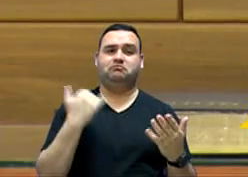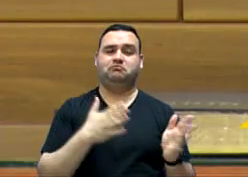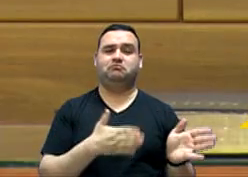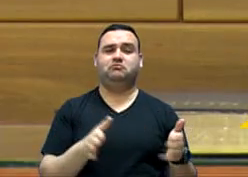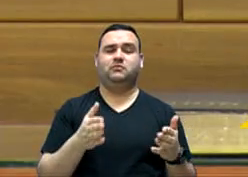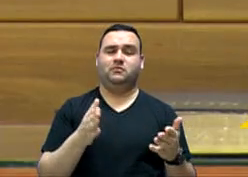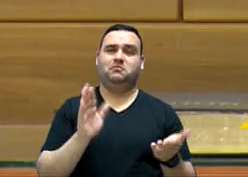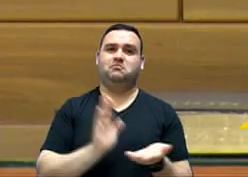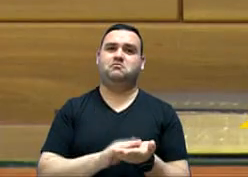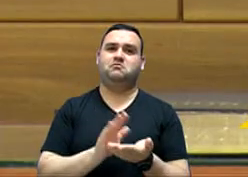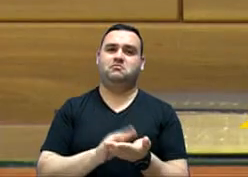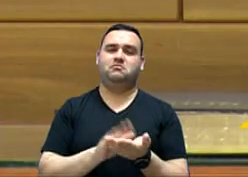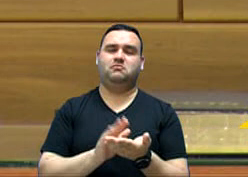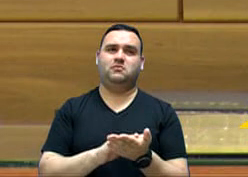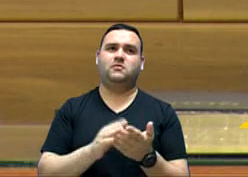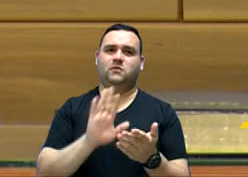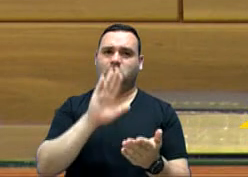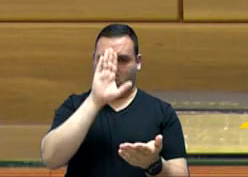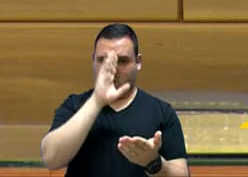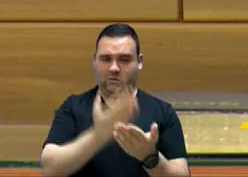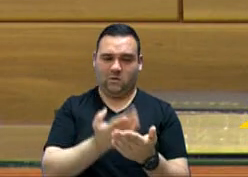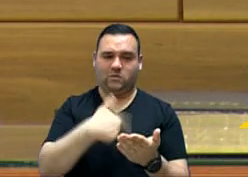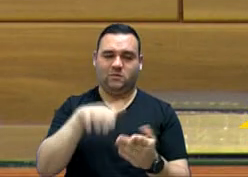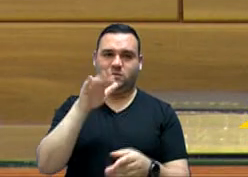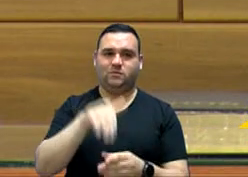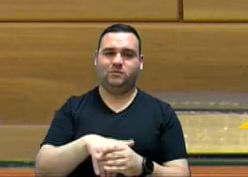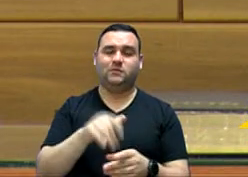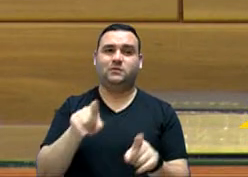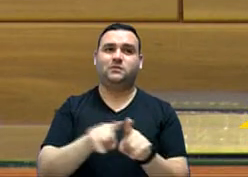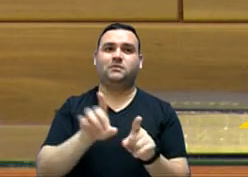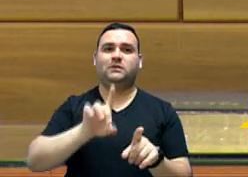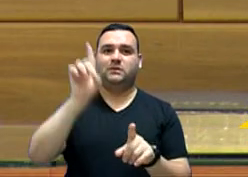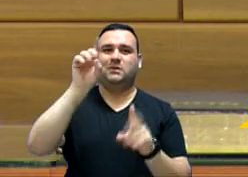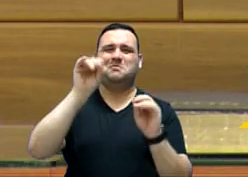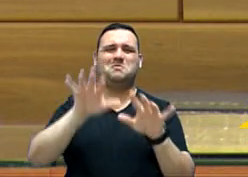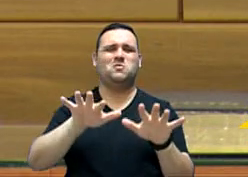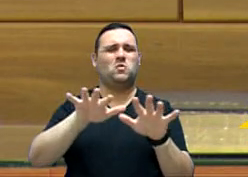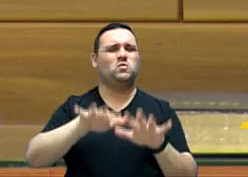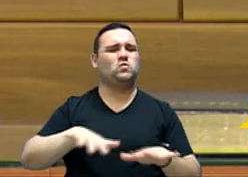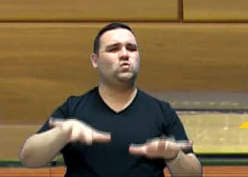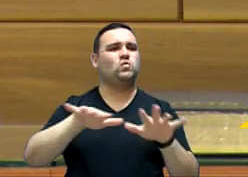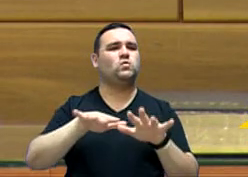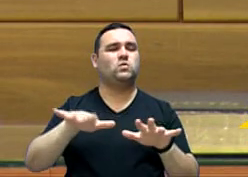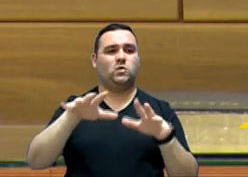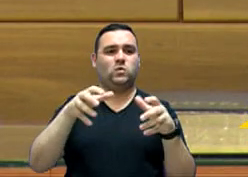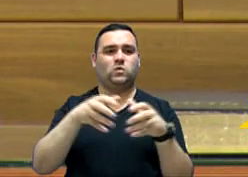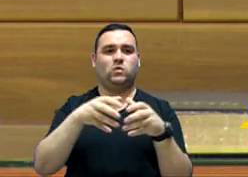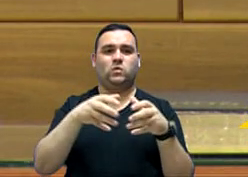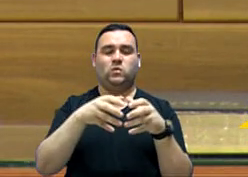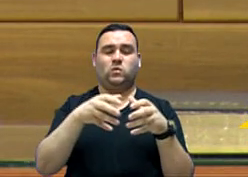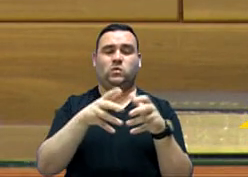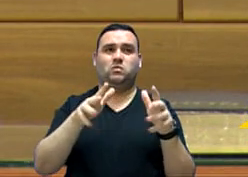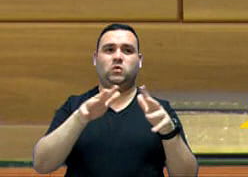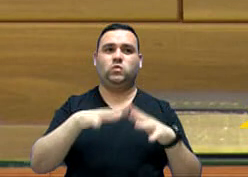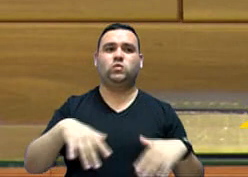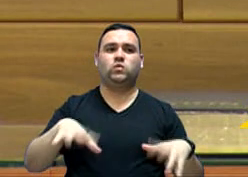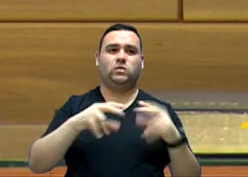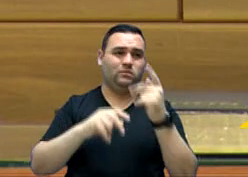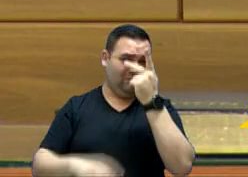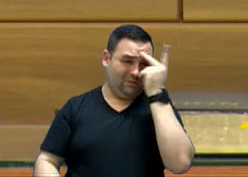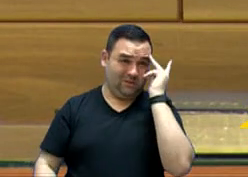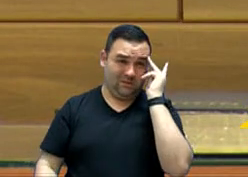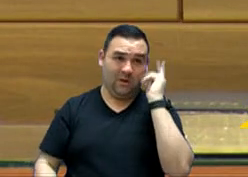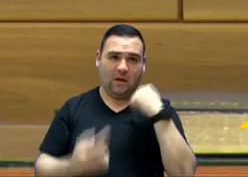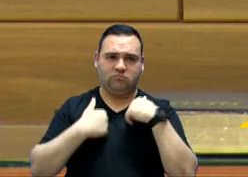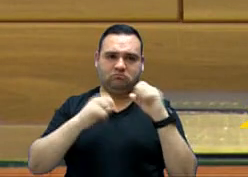início. Meus parabéns, conte com o nosso voto e que Deus abençoe toda essa turminha aí, todos aqueles.